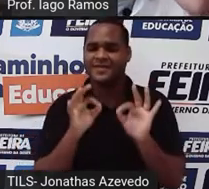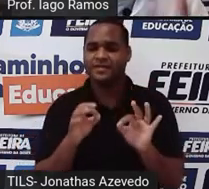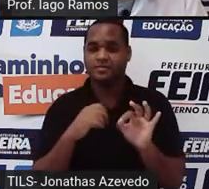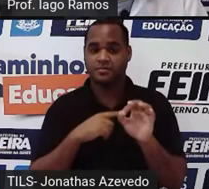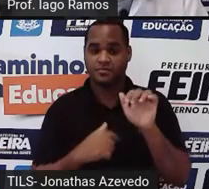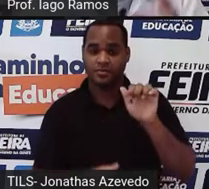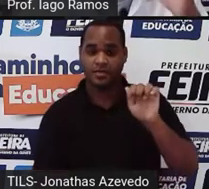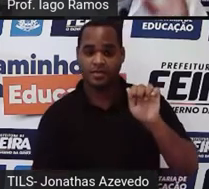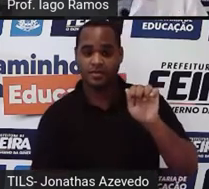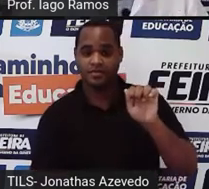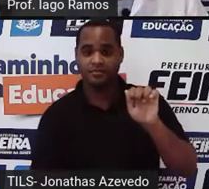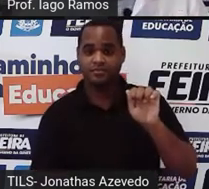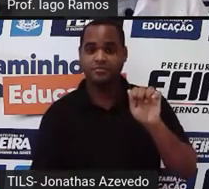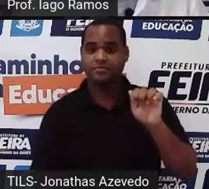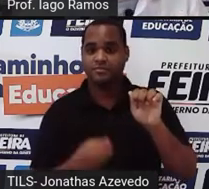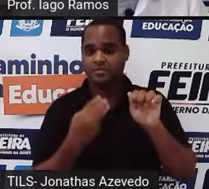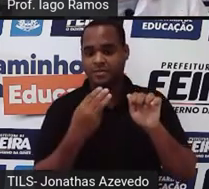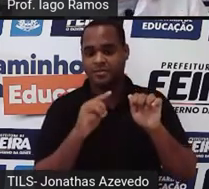na letra A,